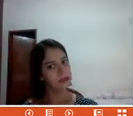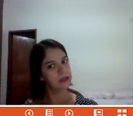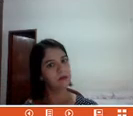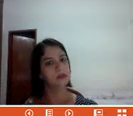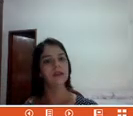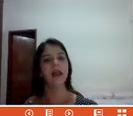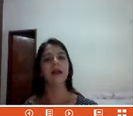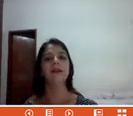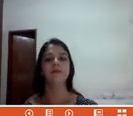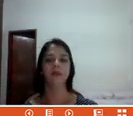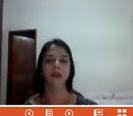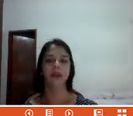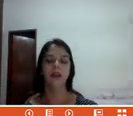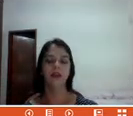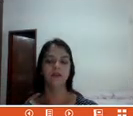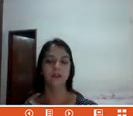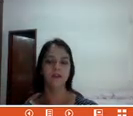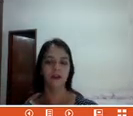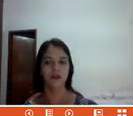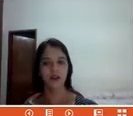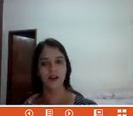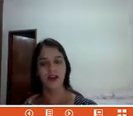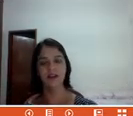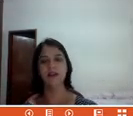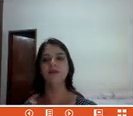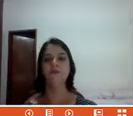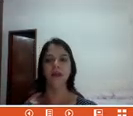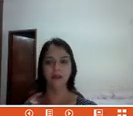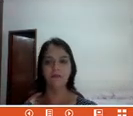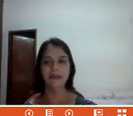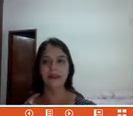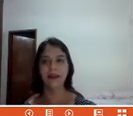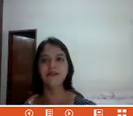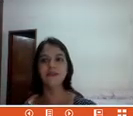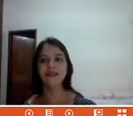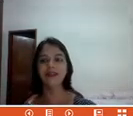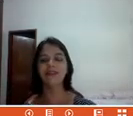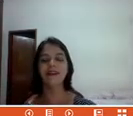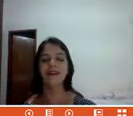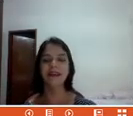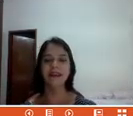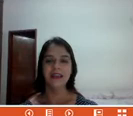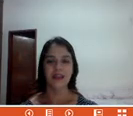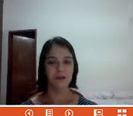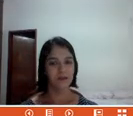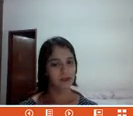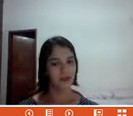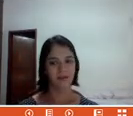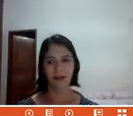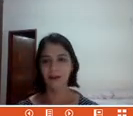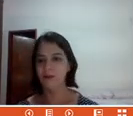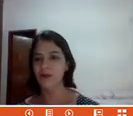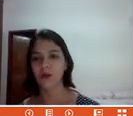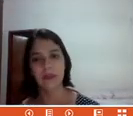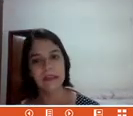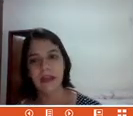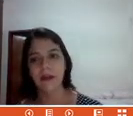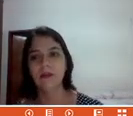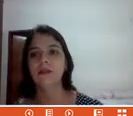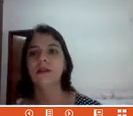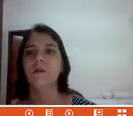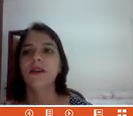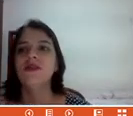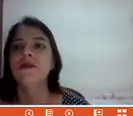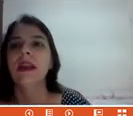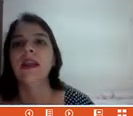essa questão dos sinais, porque às vezes pode colocar a gente assim meio que numa saia justa, né? De repente você quer falar uma coisa e sai